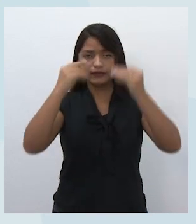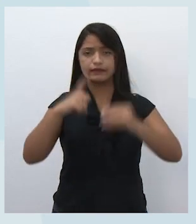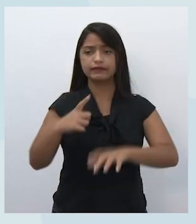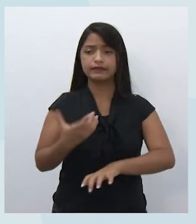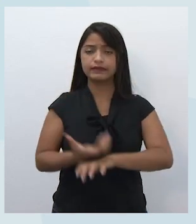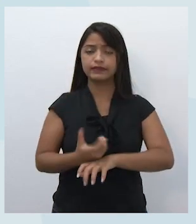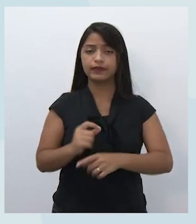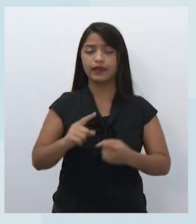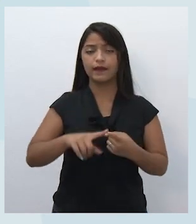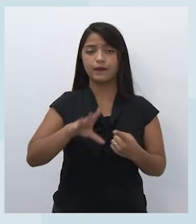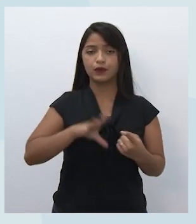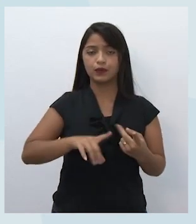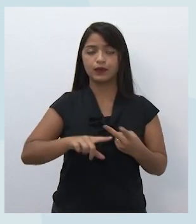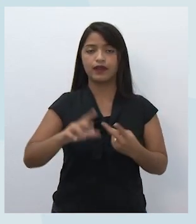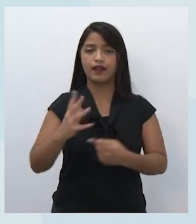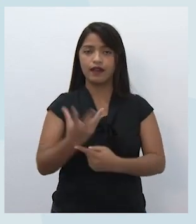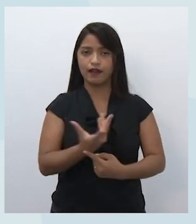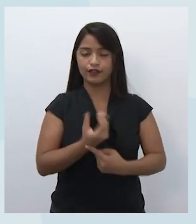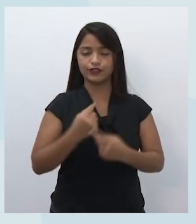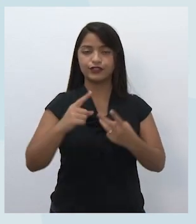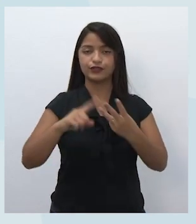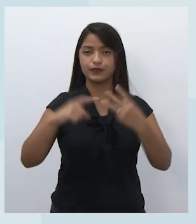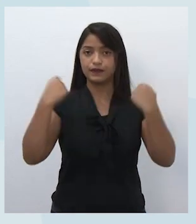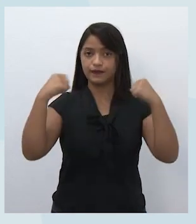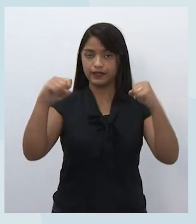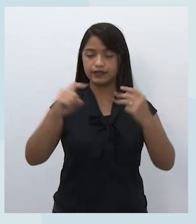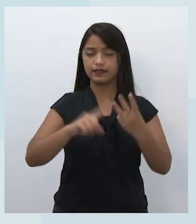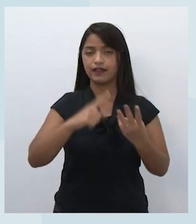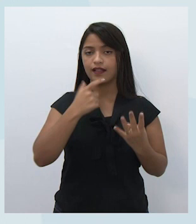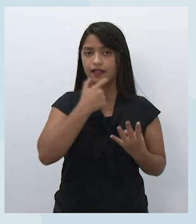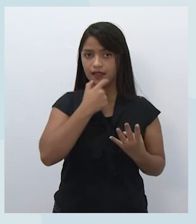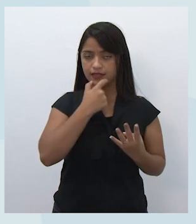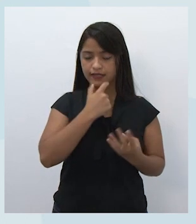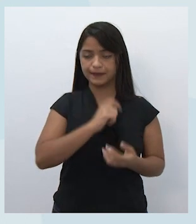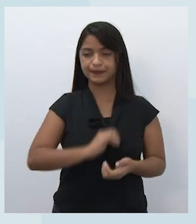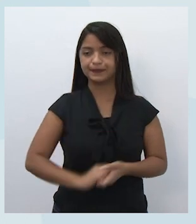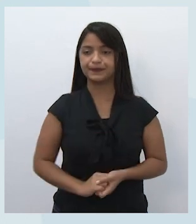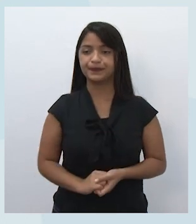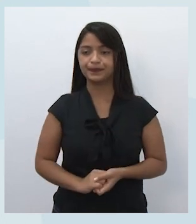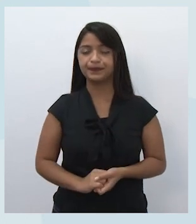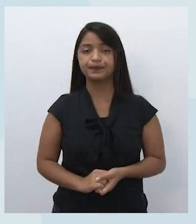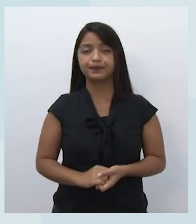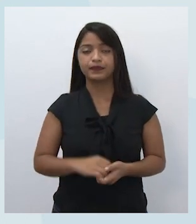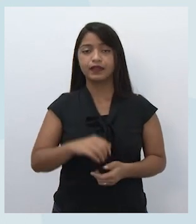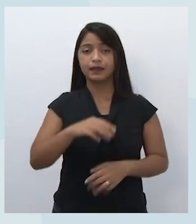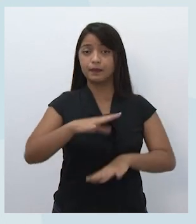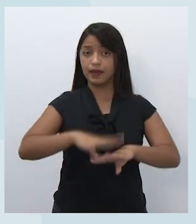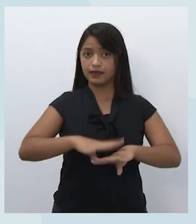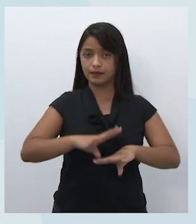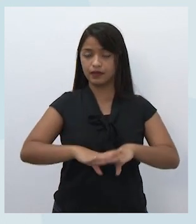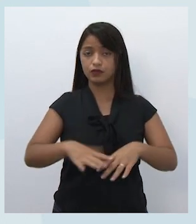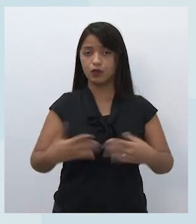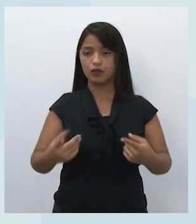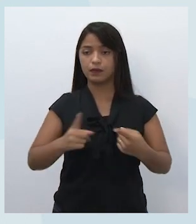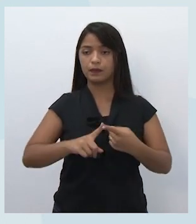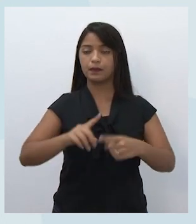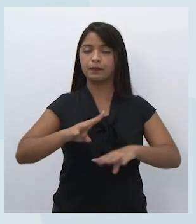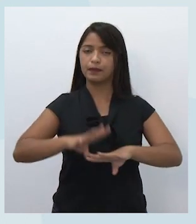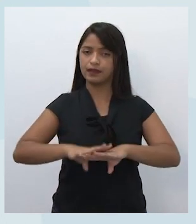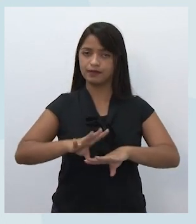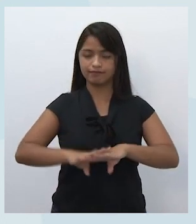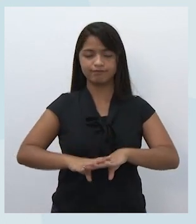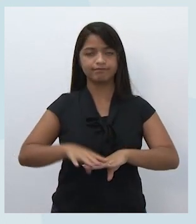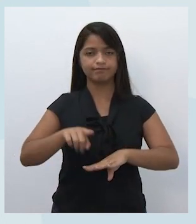componentes de língua portuguesa, arte, educação física e língua inglesa. Para a área de matemática, o componente é a matemática, que ela é a